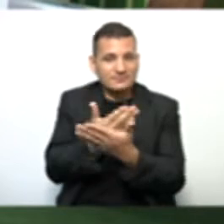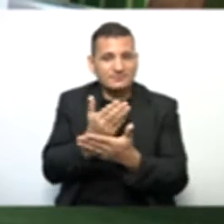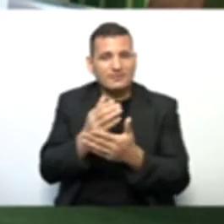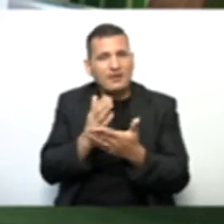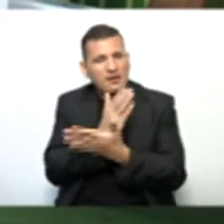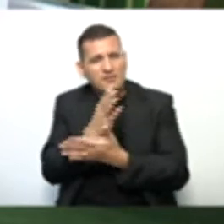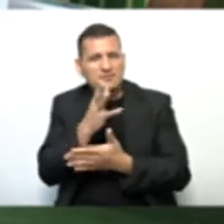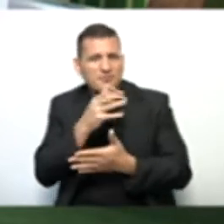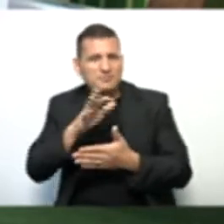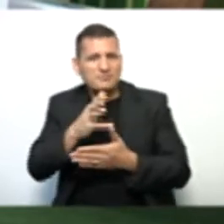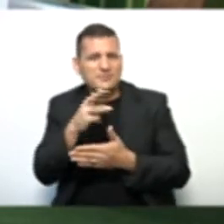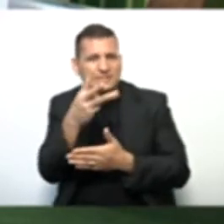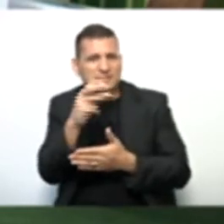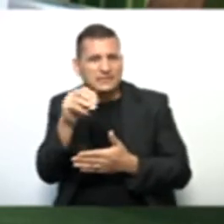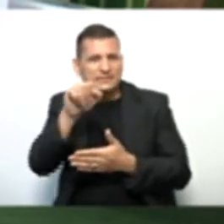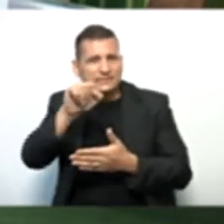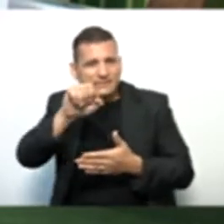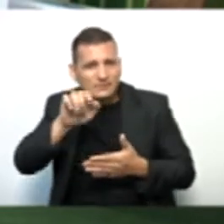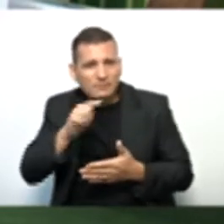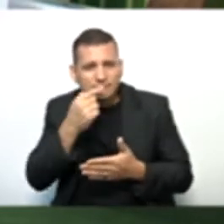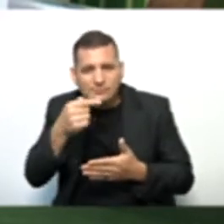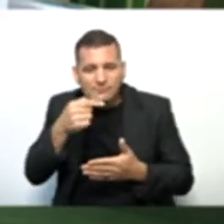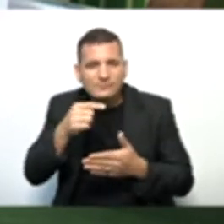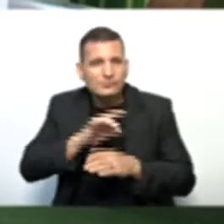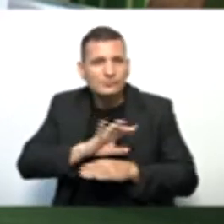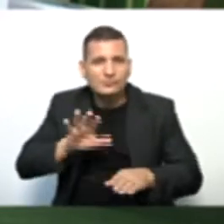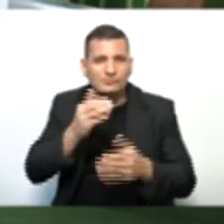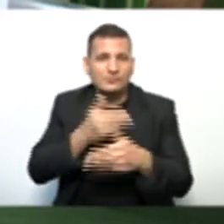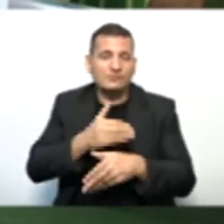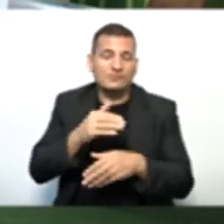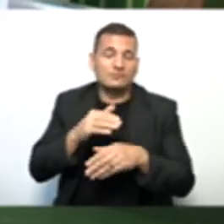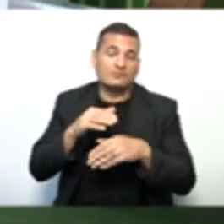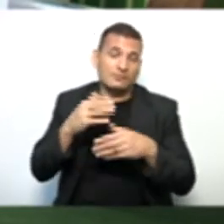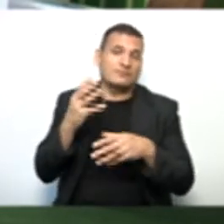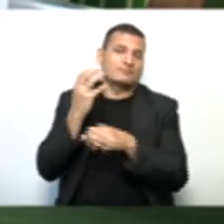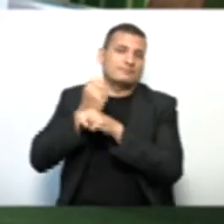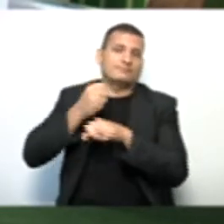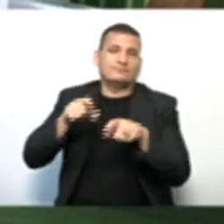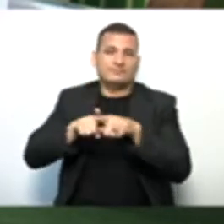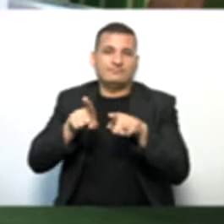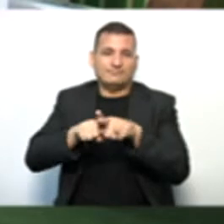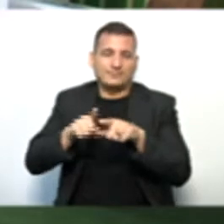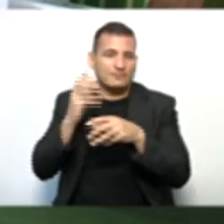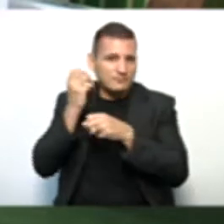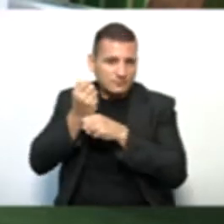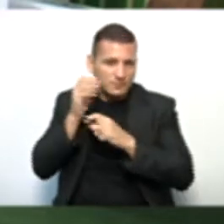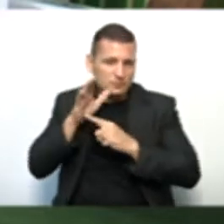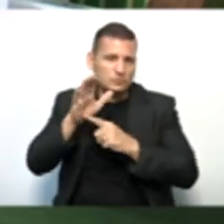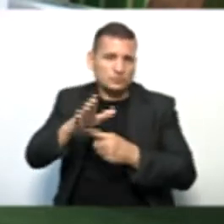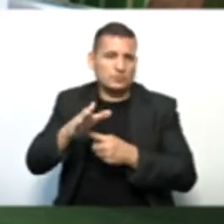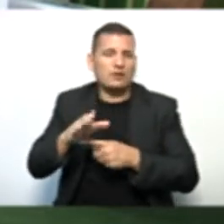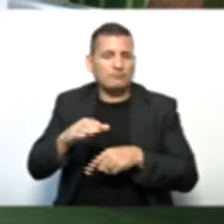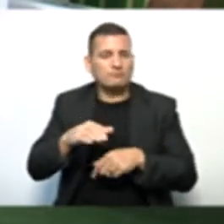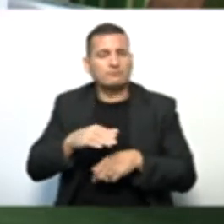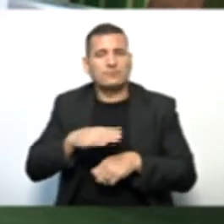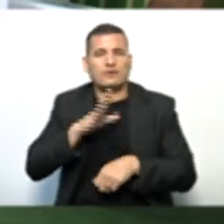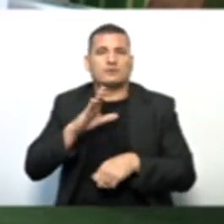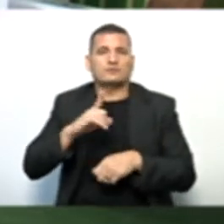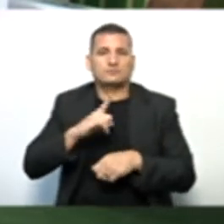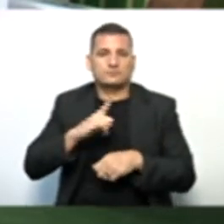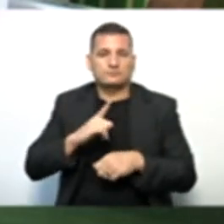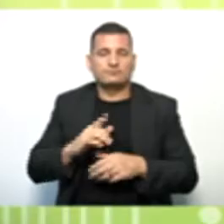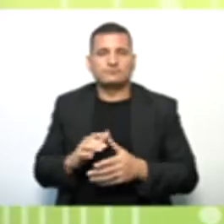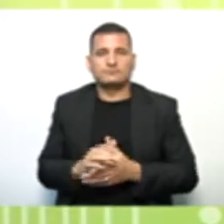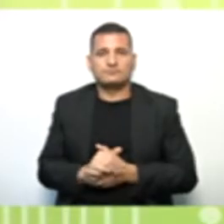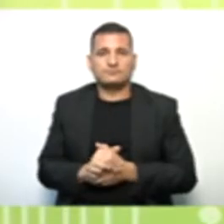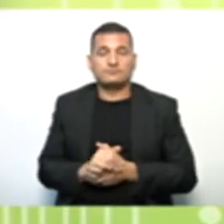algo em torno de 38 segundos para fazer a prova toda. Ainda mais com a revisão, né? Então acho que com a revisão vai ajudar bastante, né, professor? Com certeza. Então,